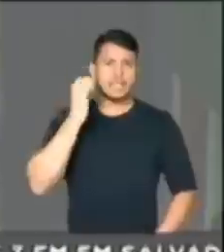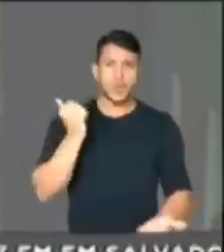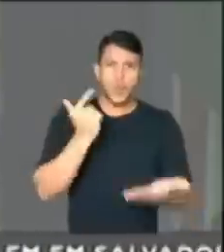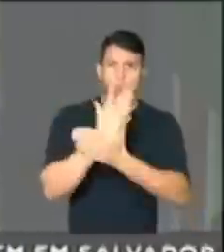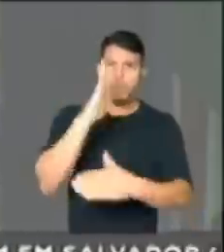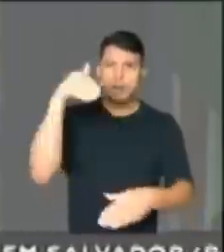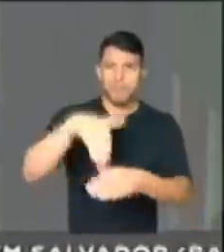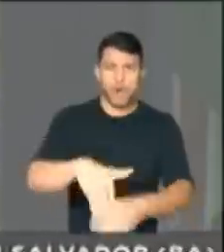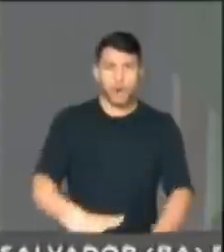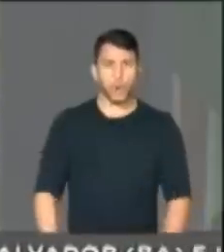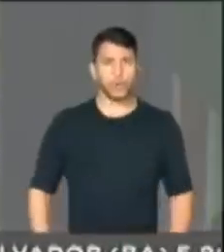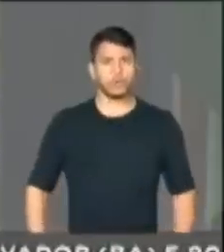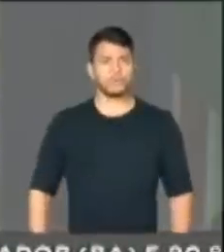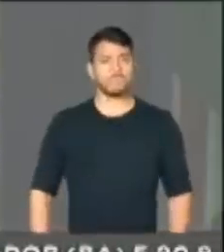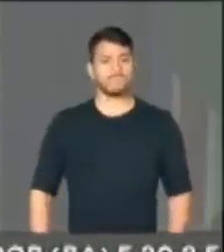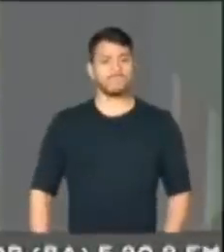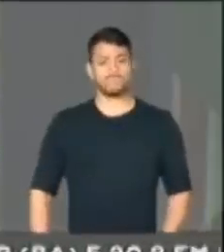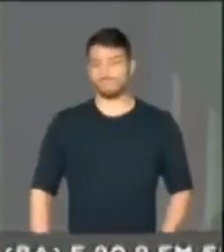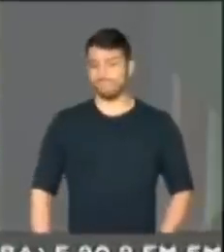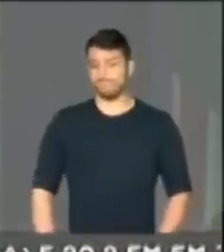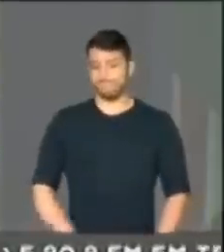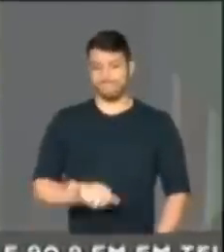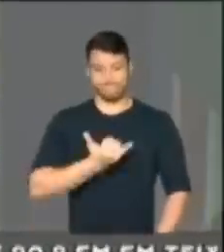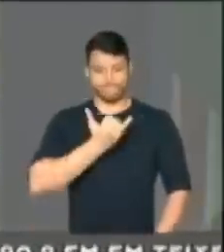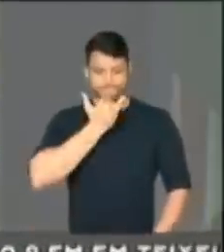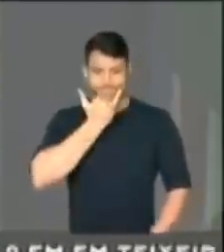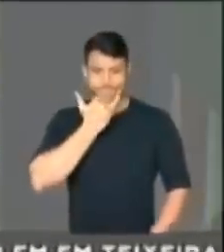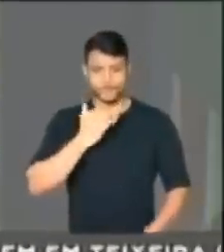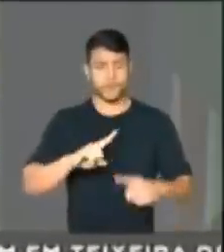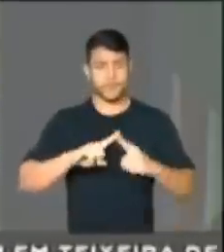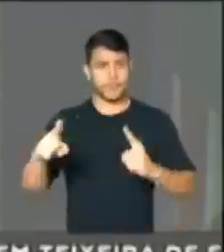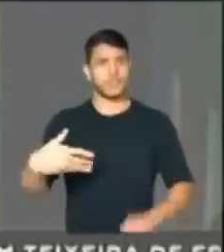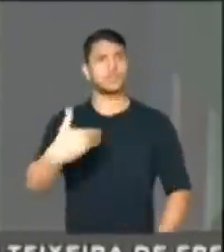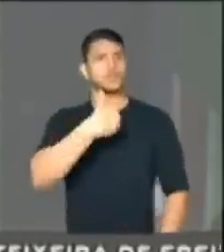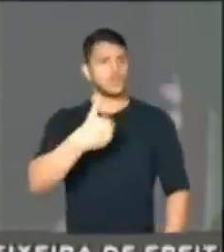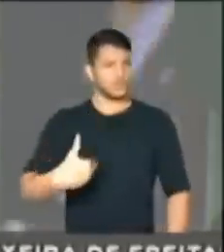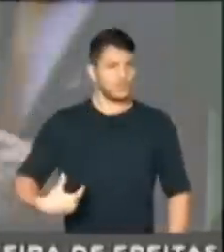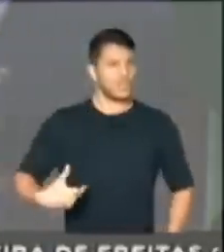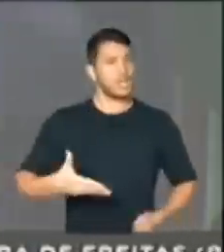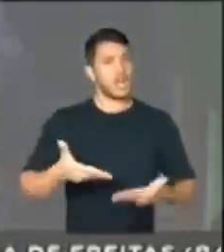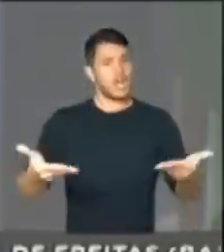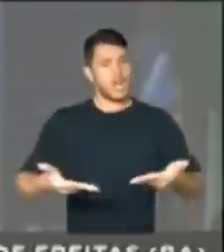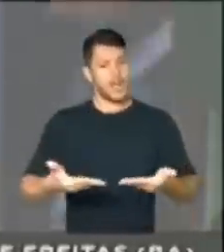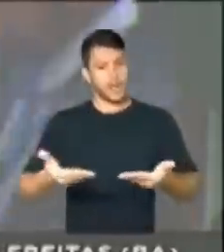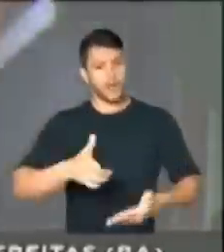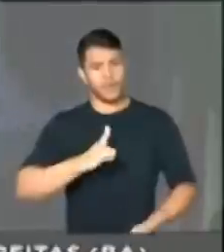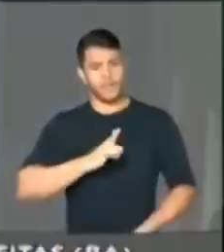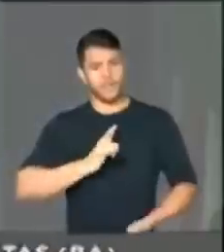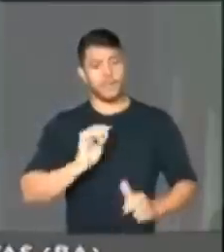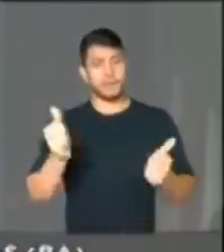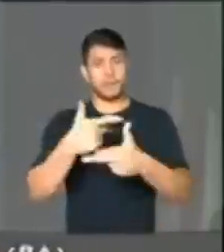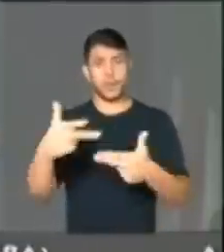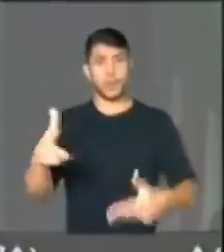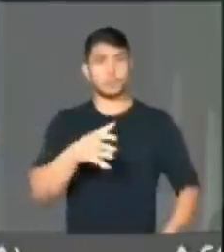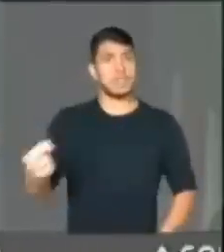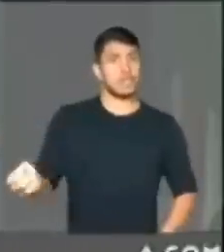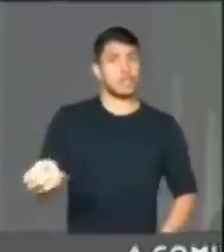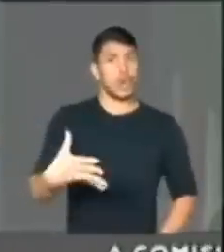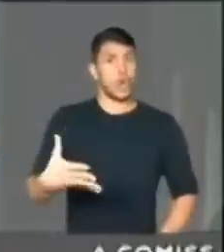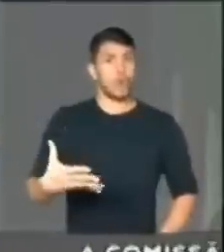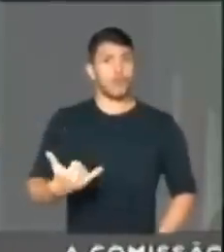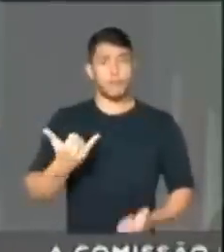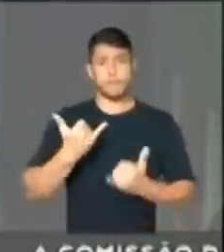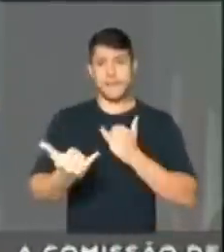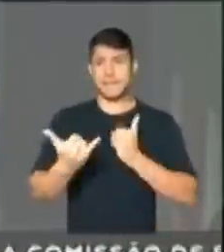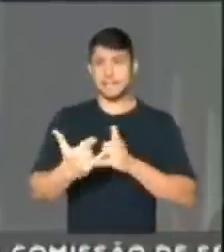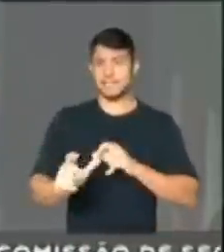público? De fato, esse governo está inovando. Esse é o governo só do